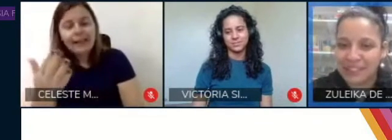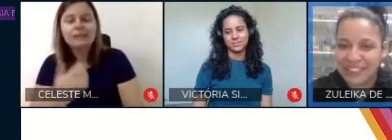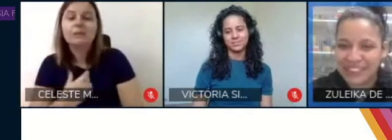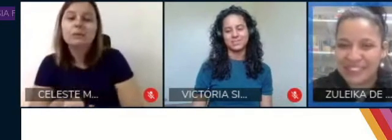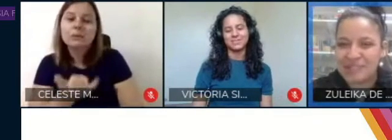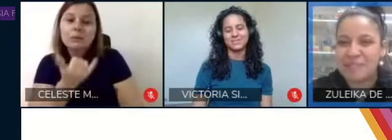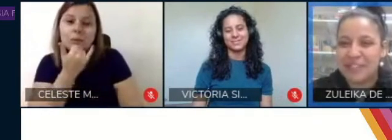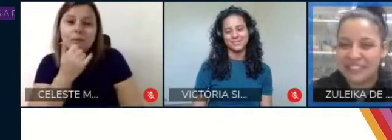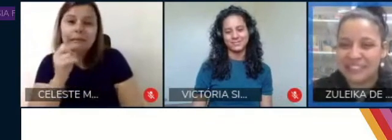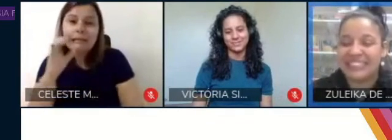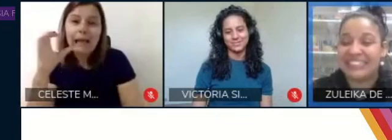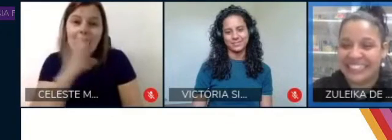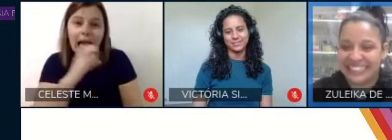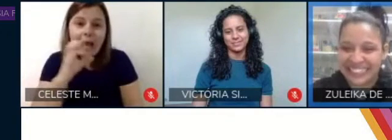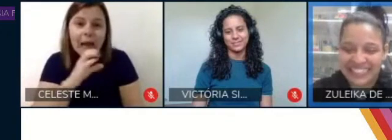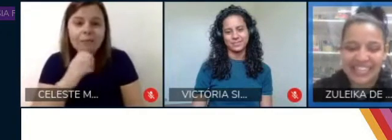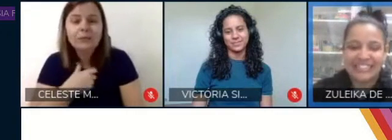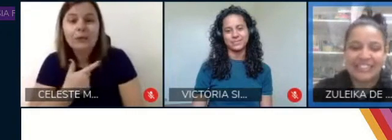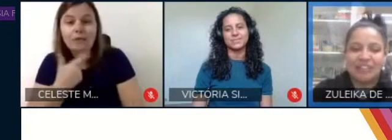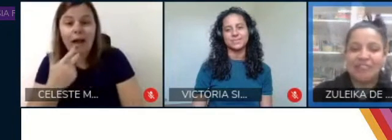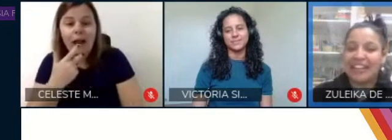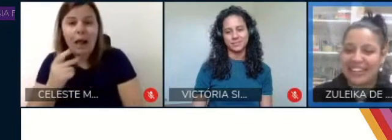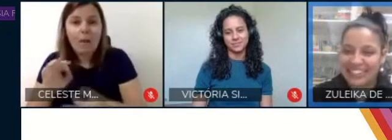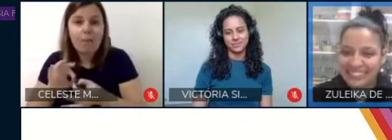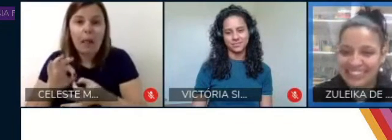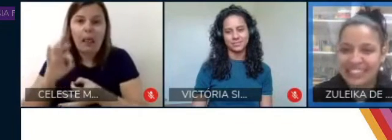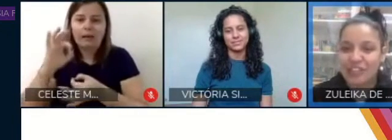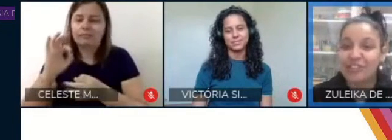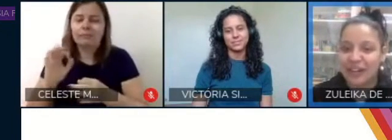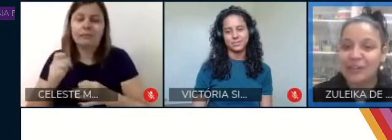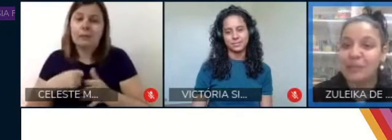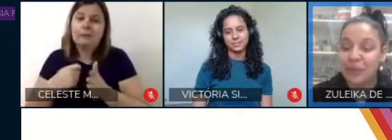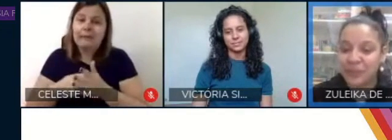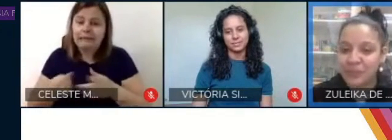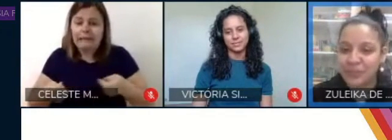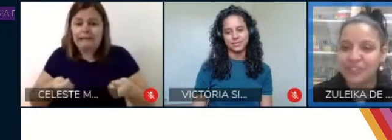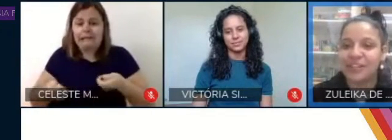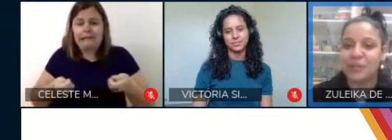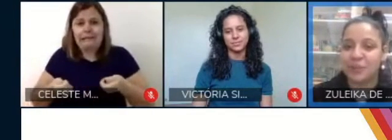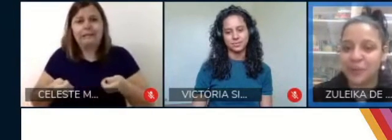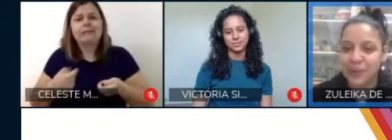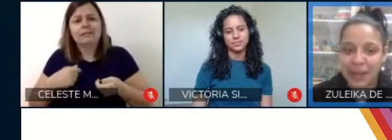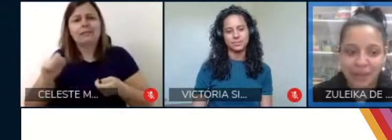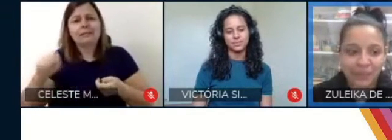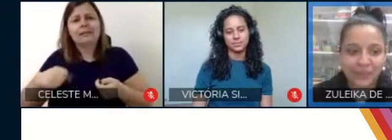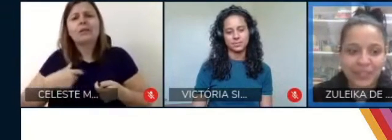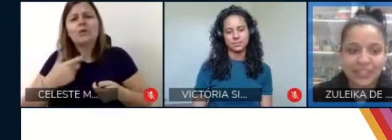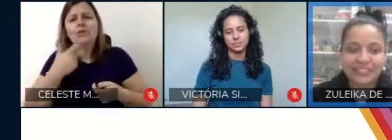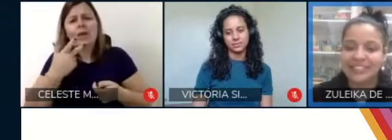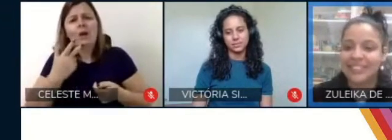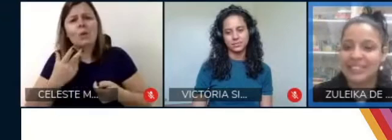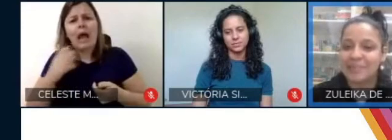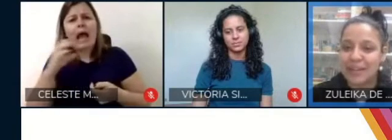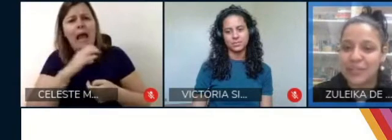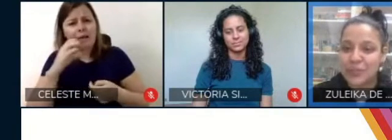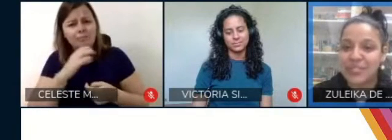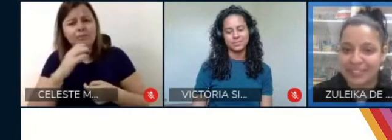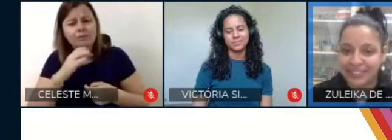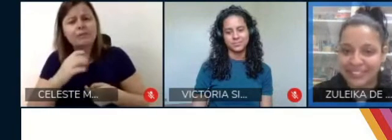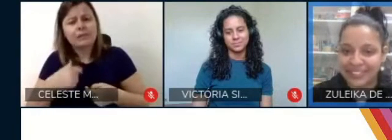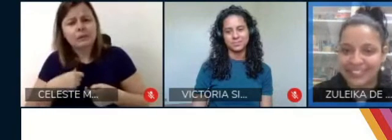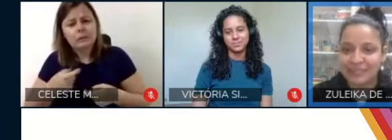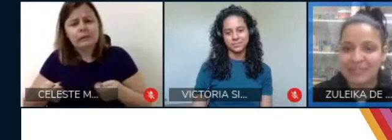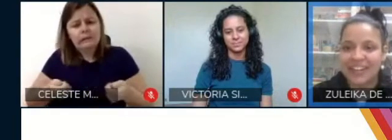muito rápido em algum momento, tentei não falar, né? Eu falo muito e falo muito rápido. Tentei ser